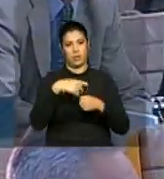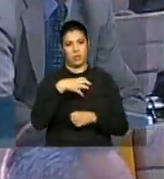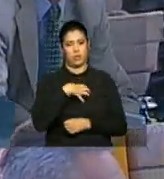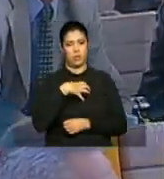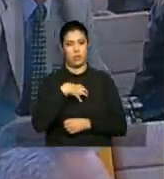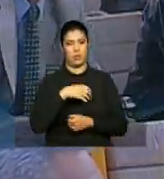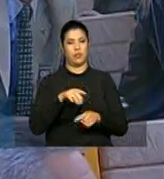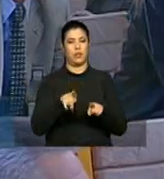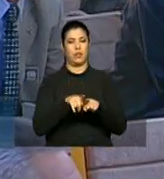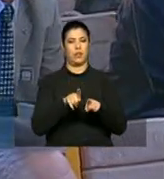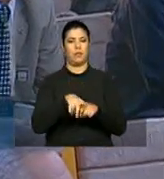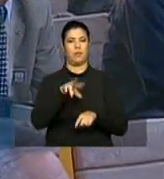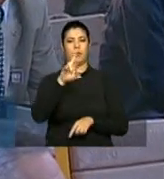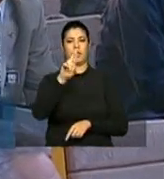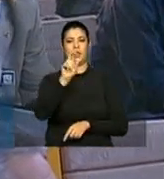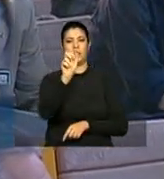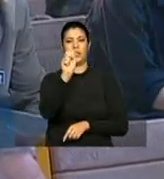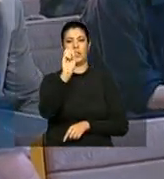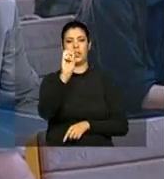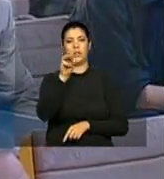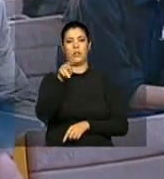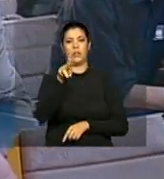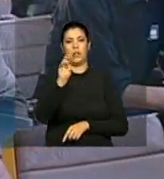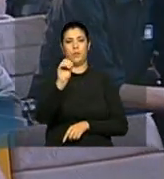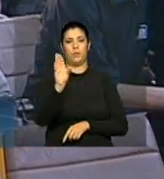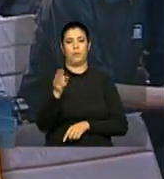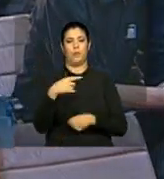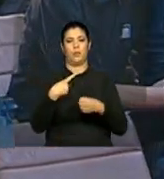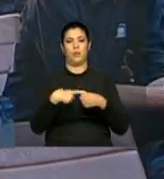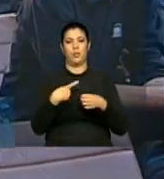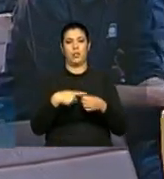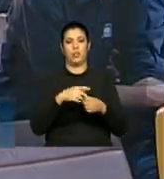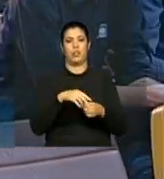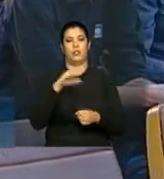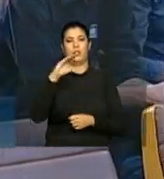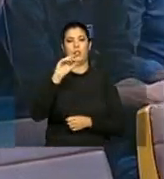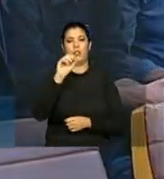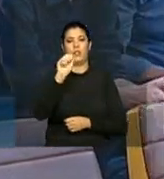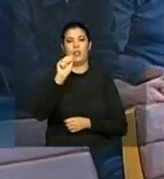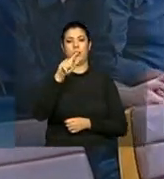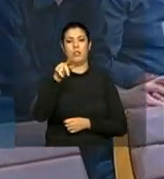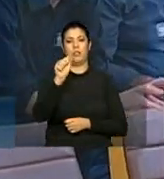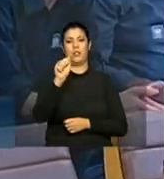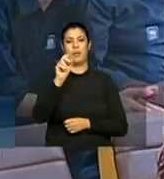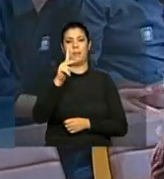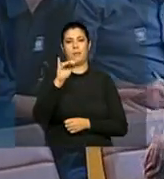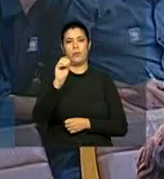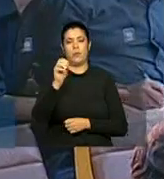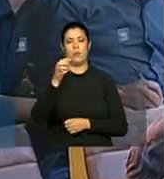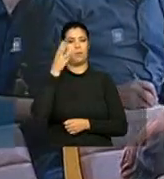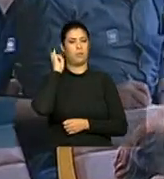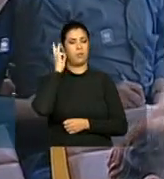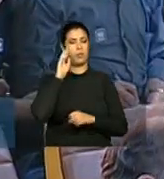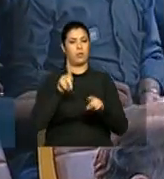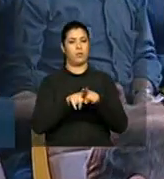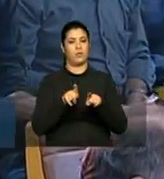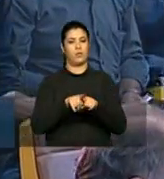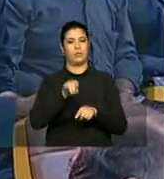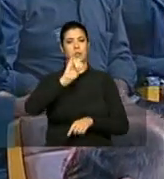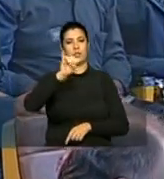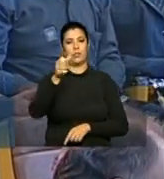Bahia, Raimundo eh Nonato Silva, prefeito de Cajapió no Maranhão, e